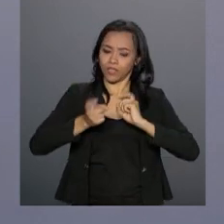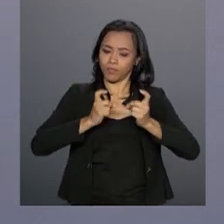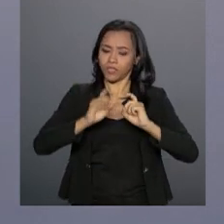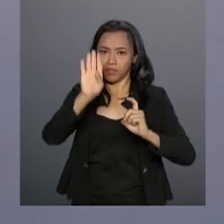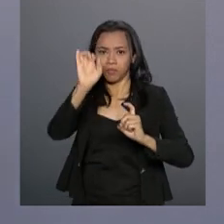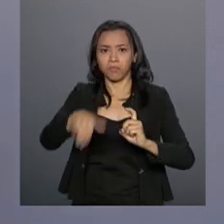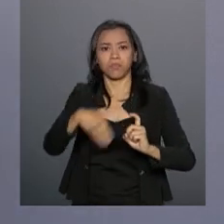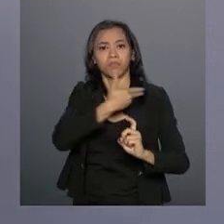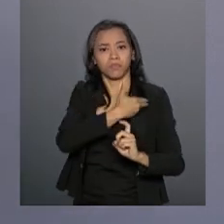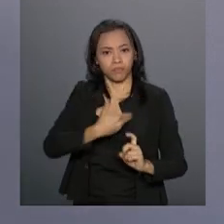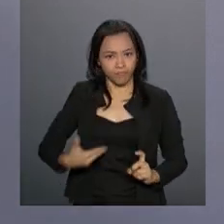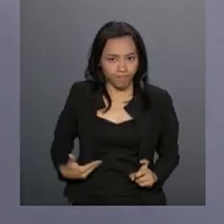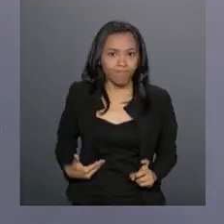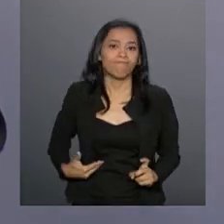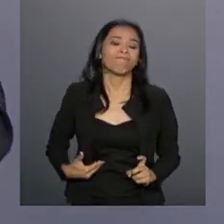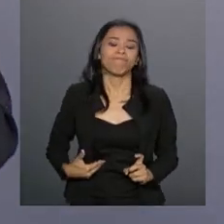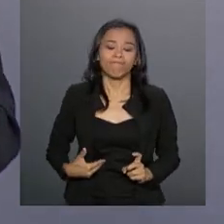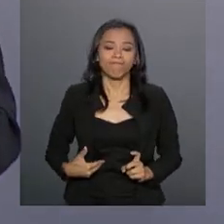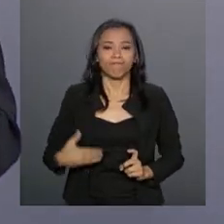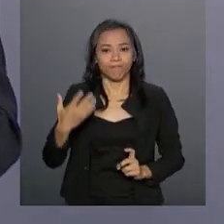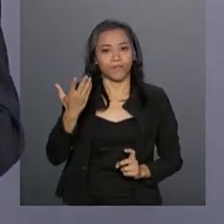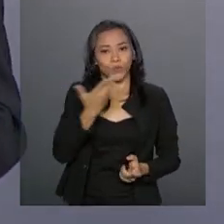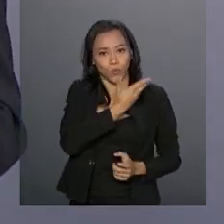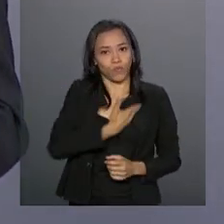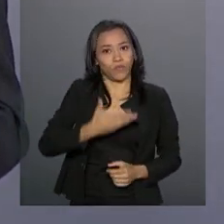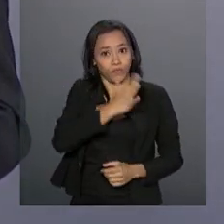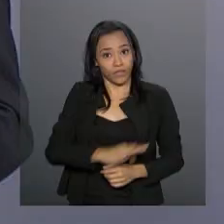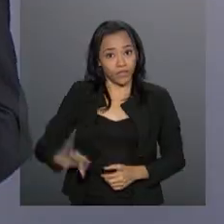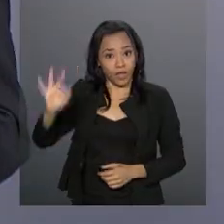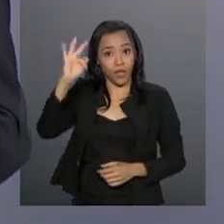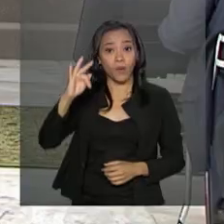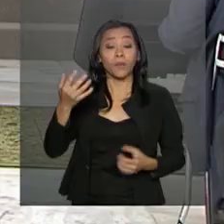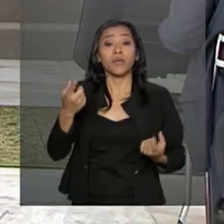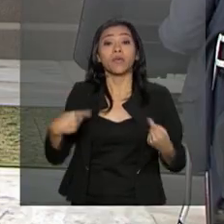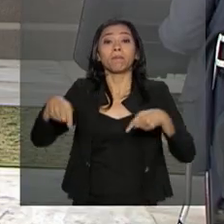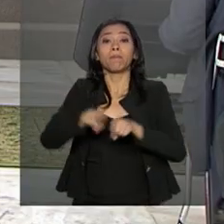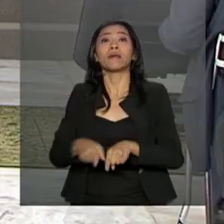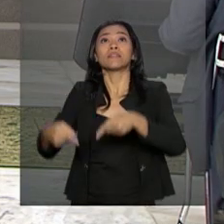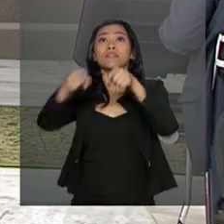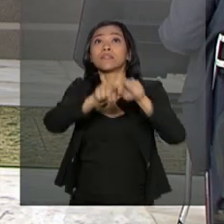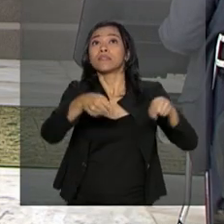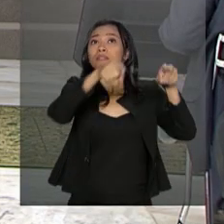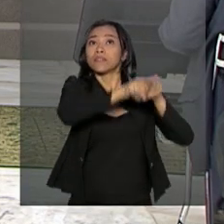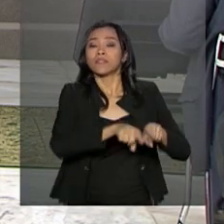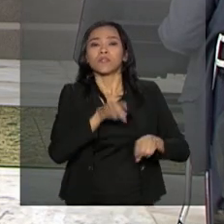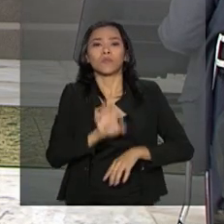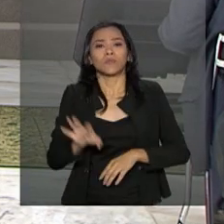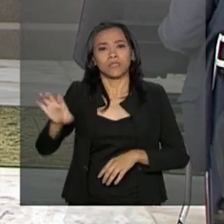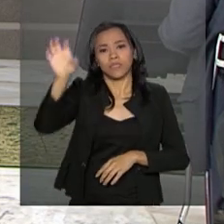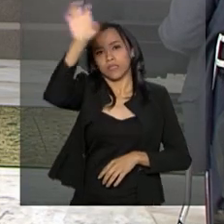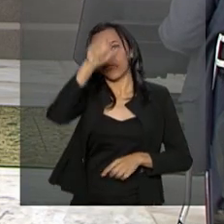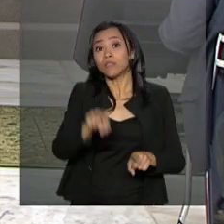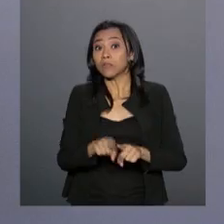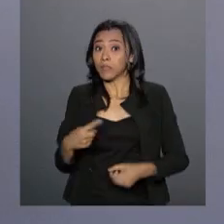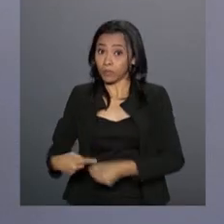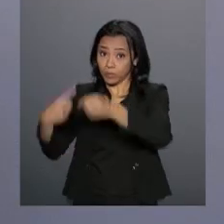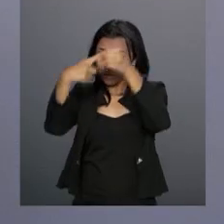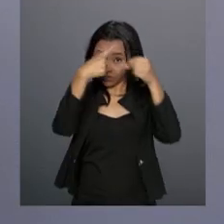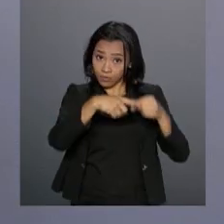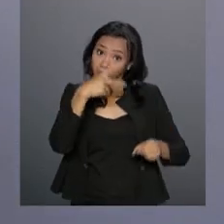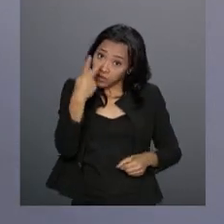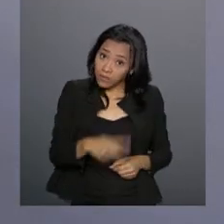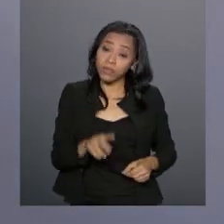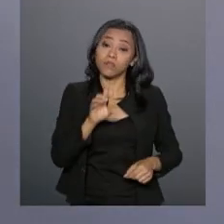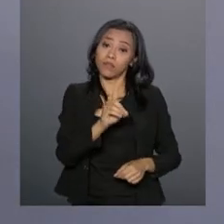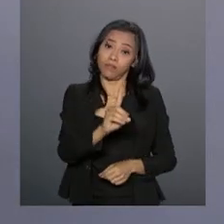Naturalmente, atividade federal conectada com os municípios, com os estados, com o Distrito Federal. Este é o